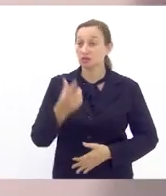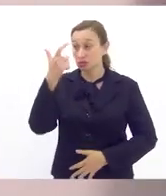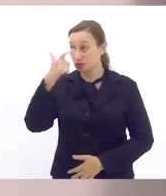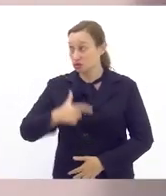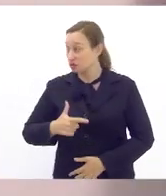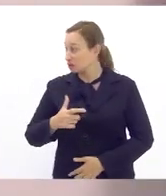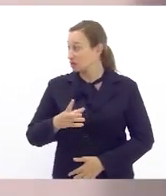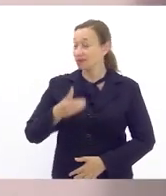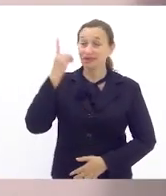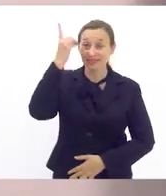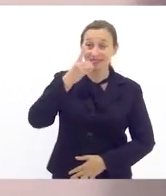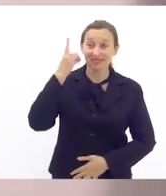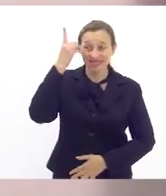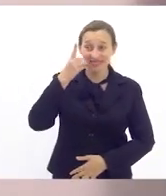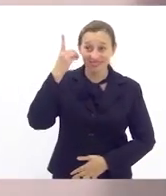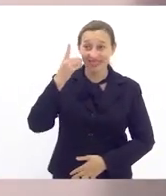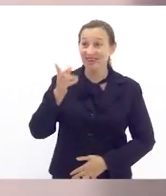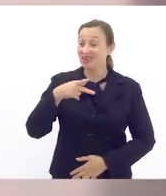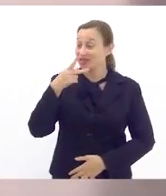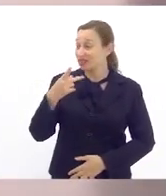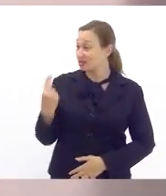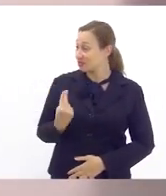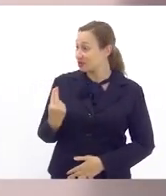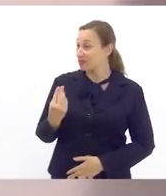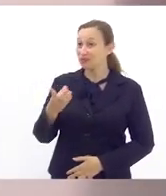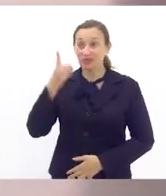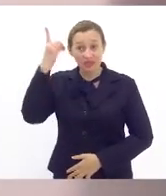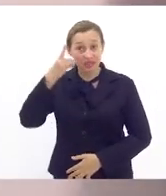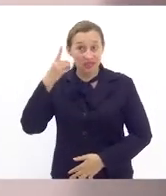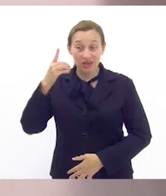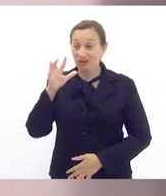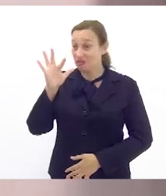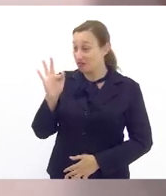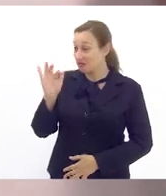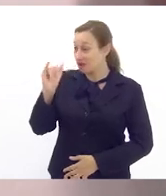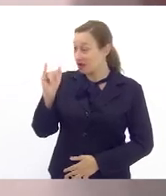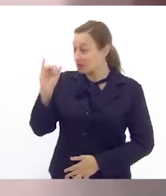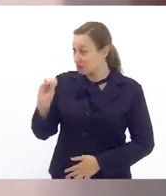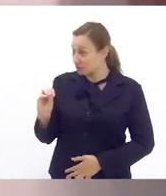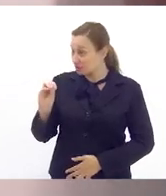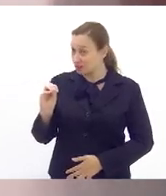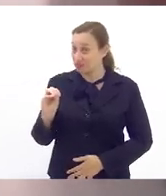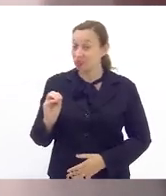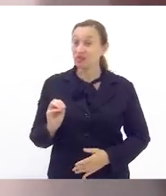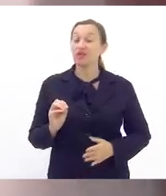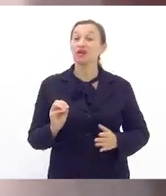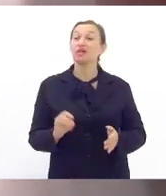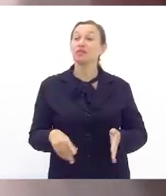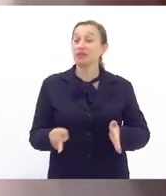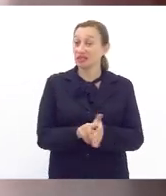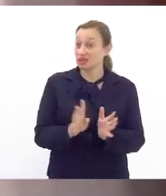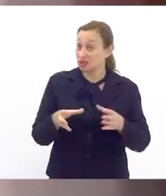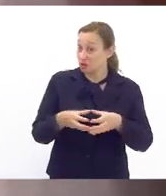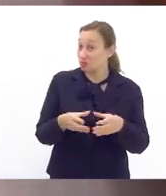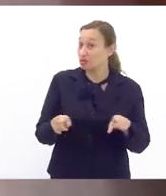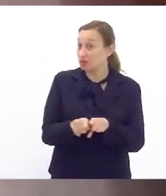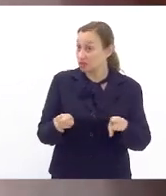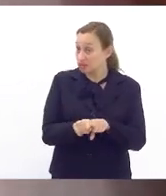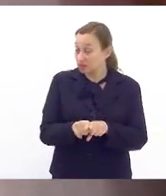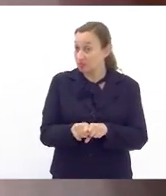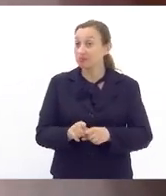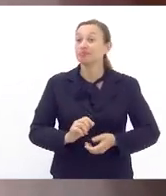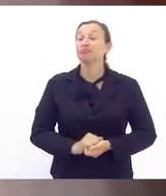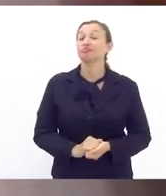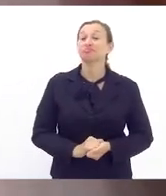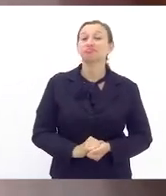e tô falando aqui em nome Deputado Fábio Silva que faz parte do dessa mesa também ele é presidente da Comissão de